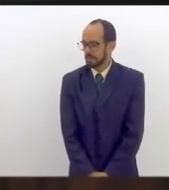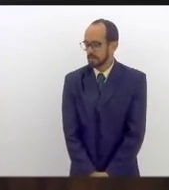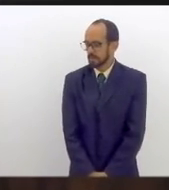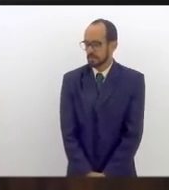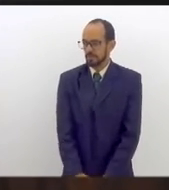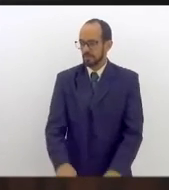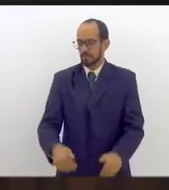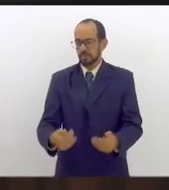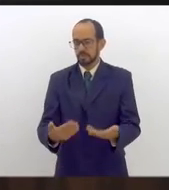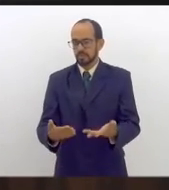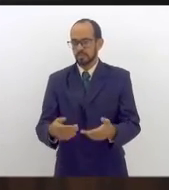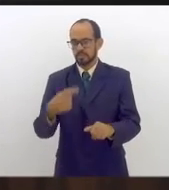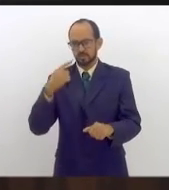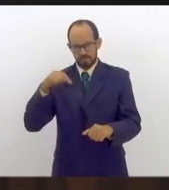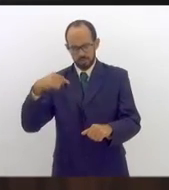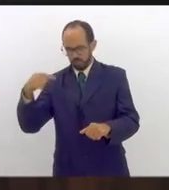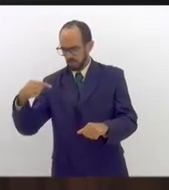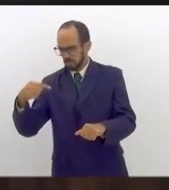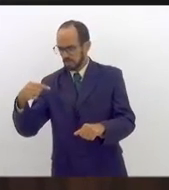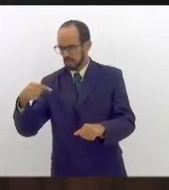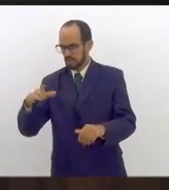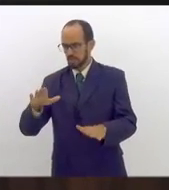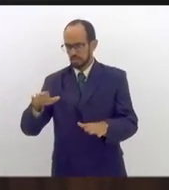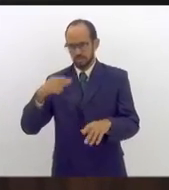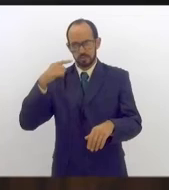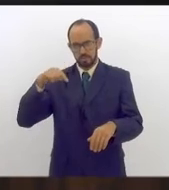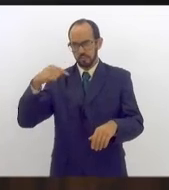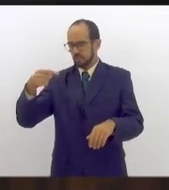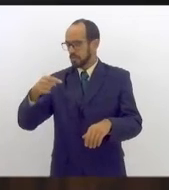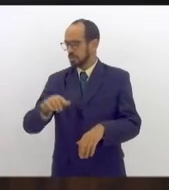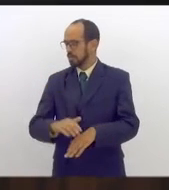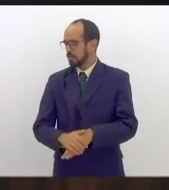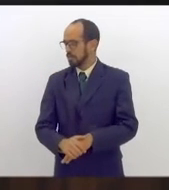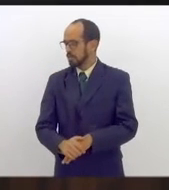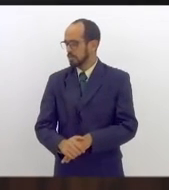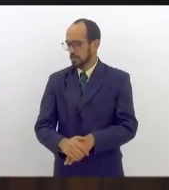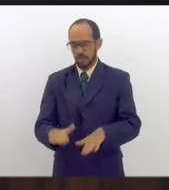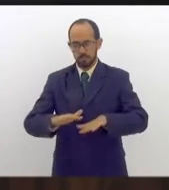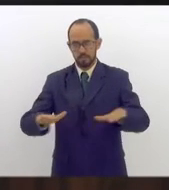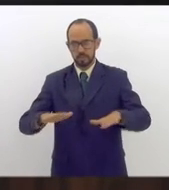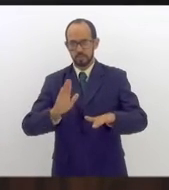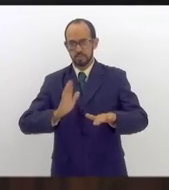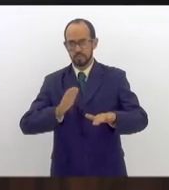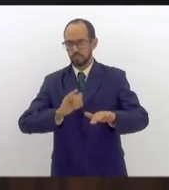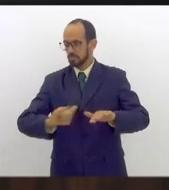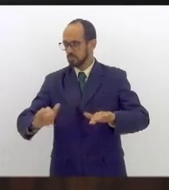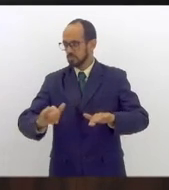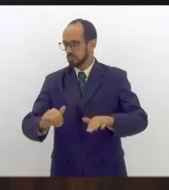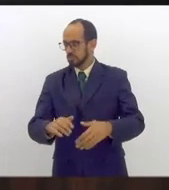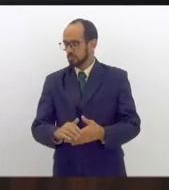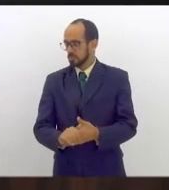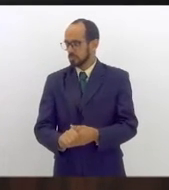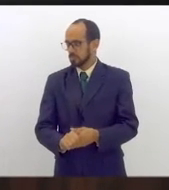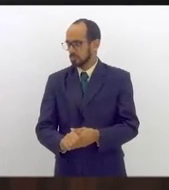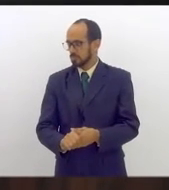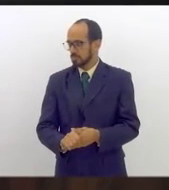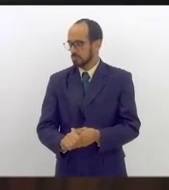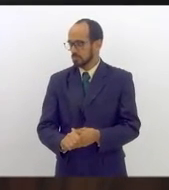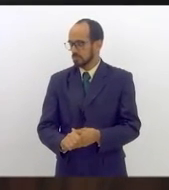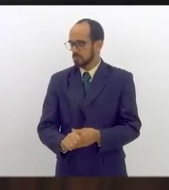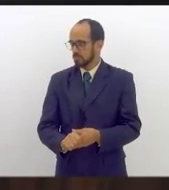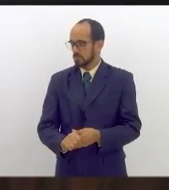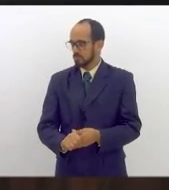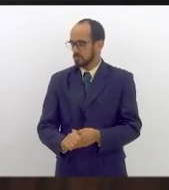Provavelmente semana que vem, né? Semana que vem, a mesa aqui já garantiu, na próxima semana, foi publicado hoje, na próxima semana estará